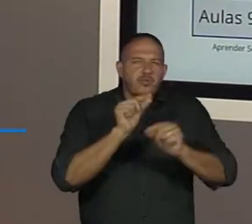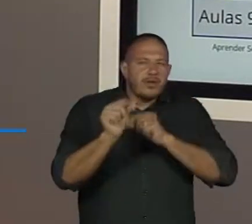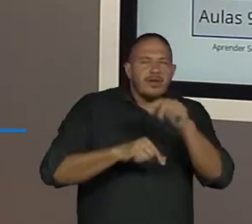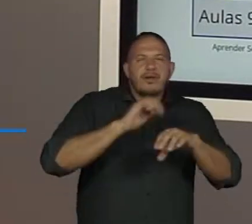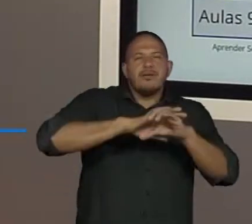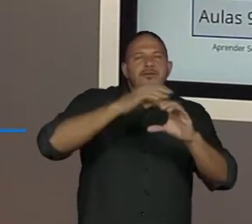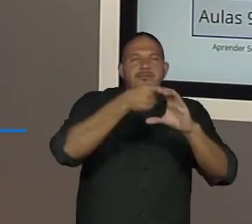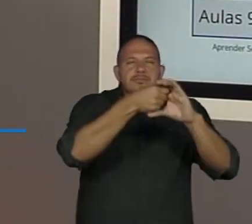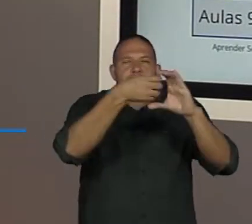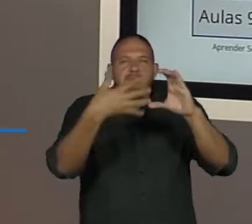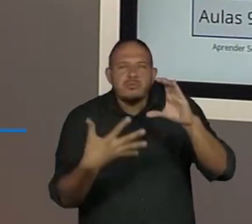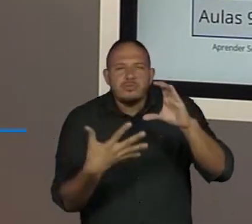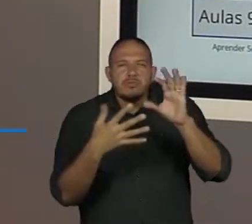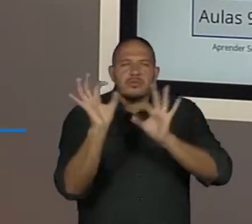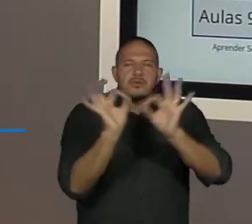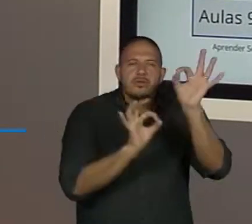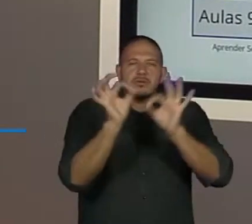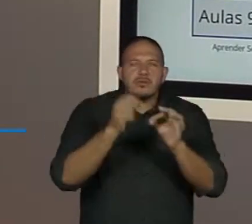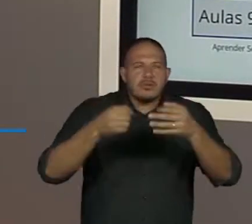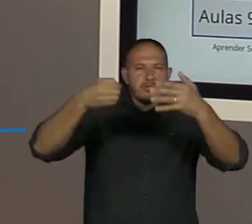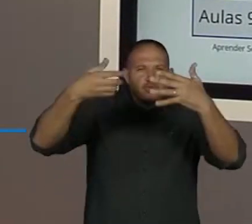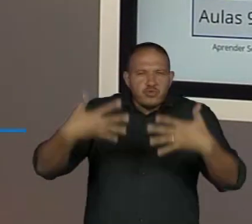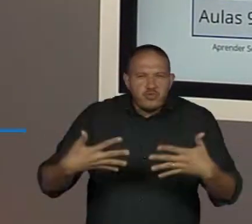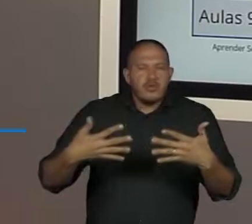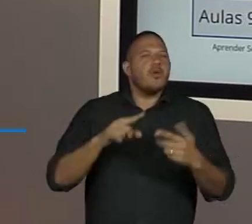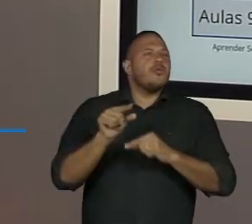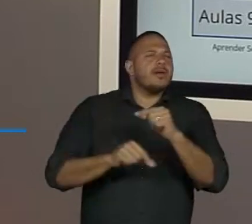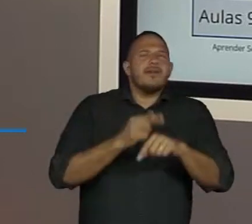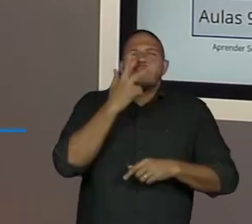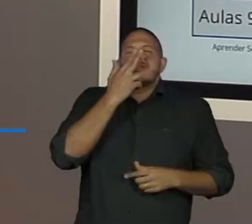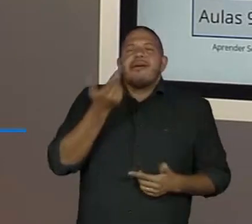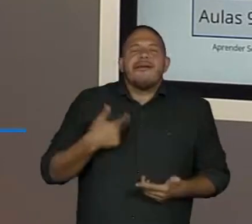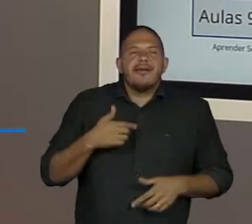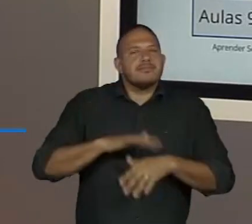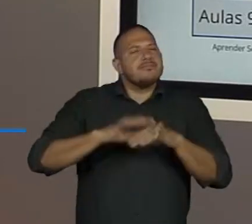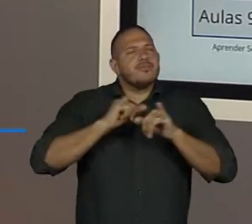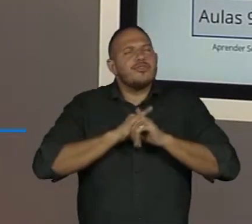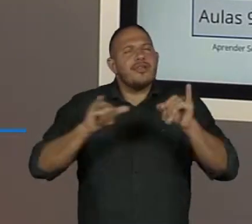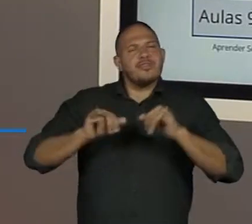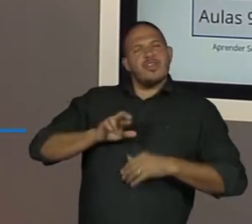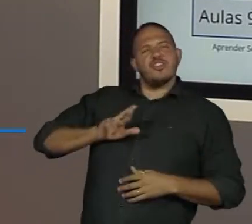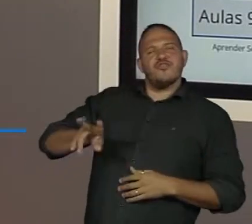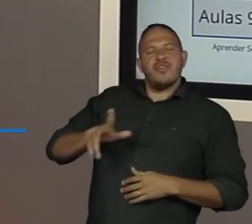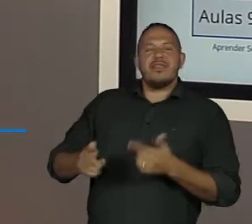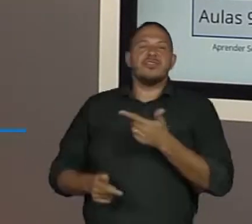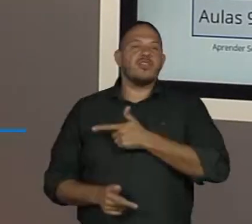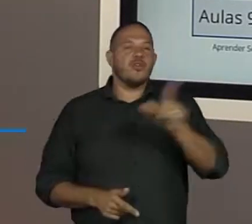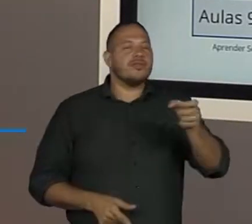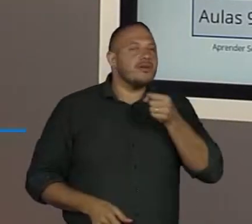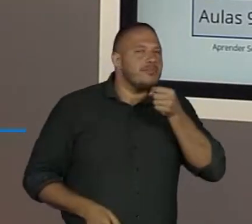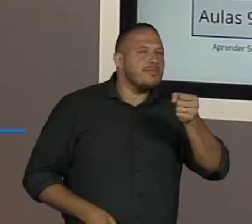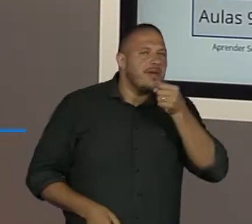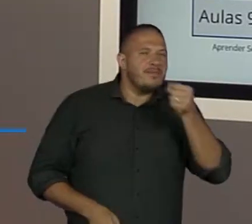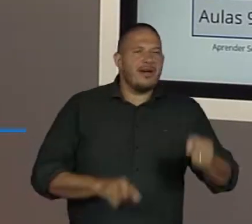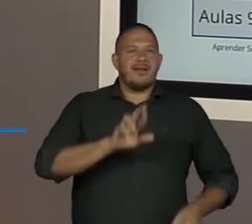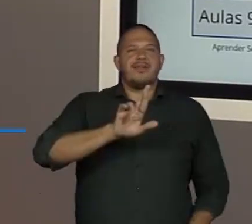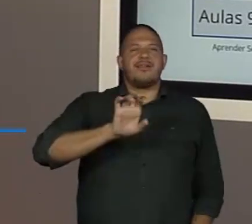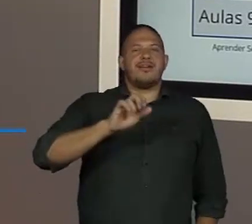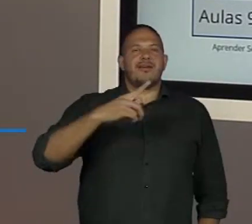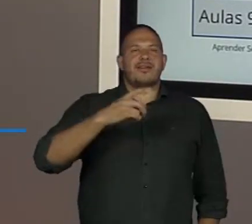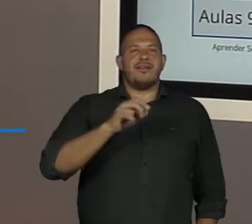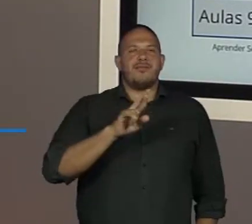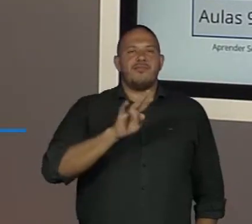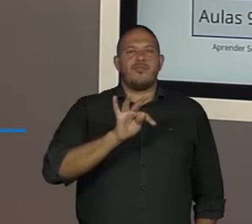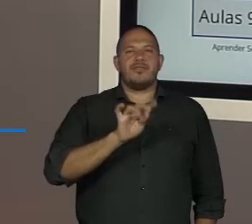vendo a estrutura. O que vocês acham que a notícia traz de diferente da reportagem? Por que será que a gente usou esse termo